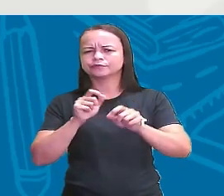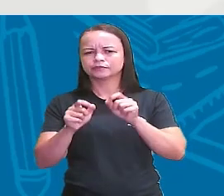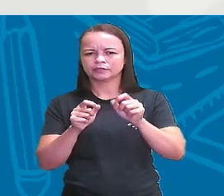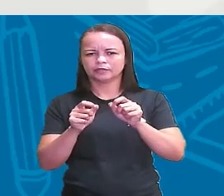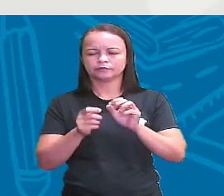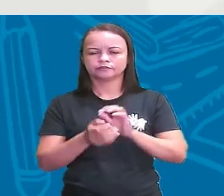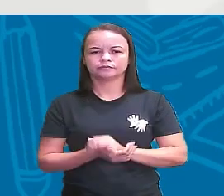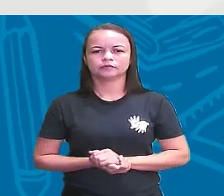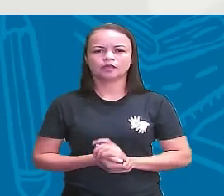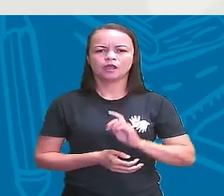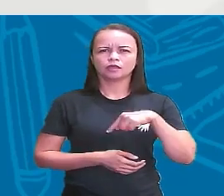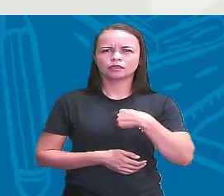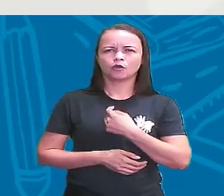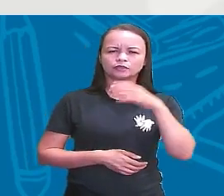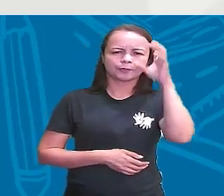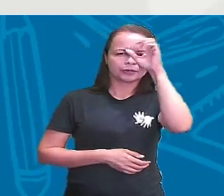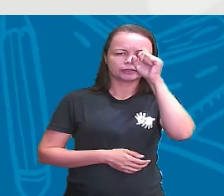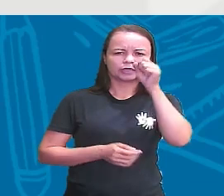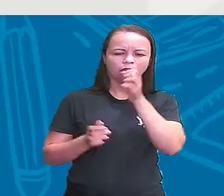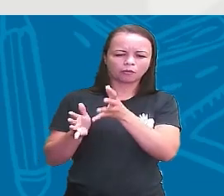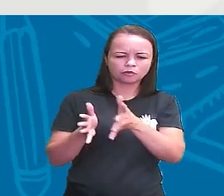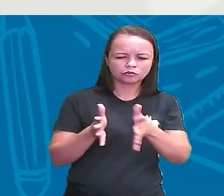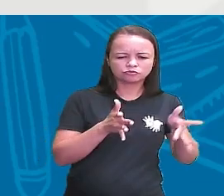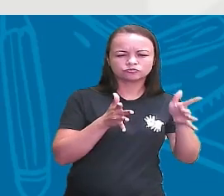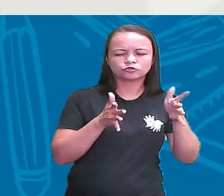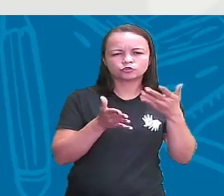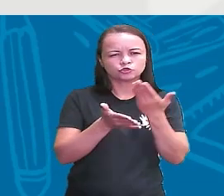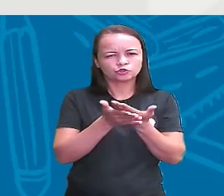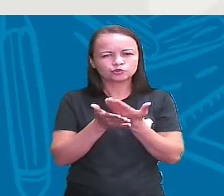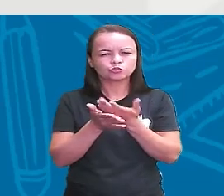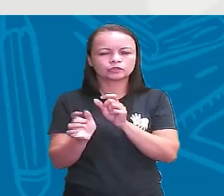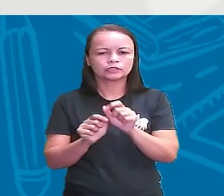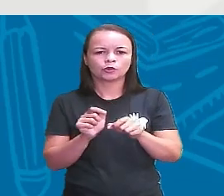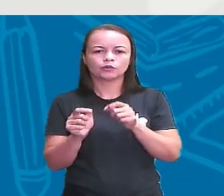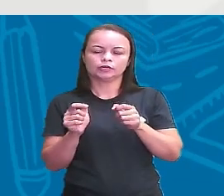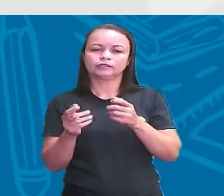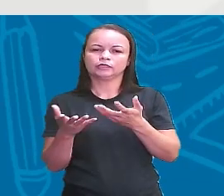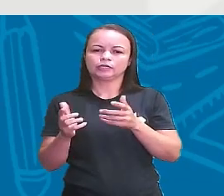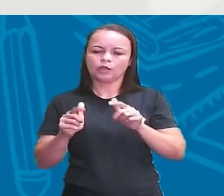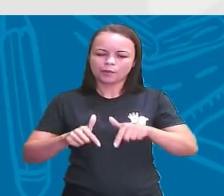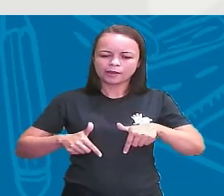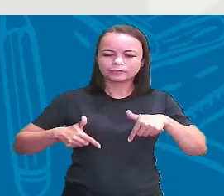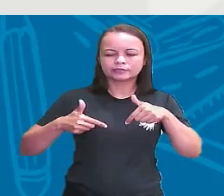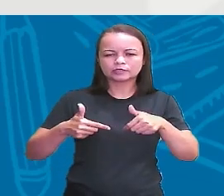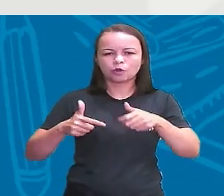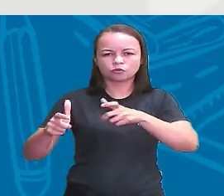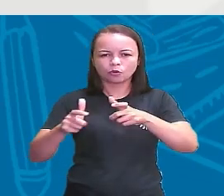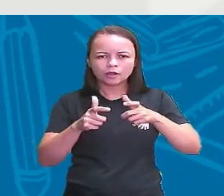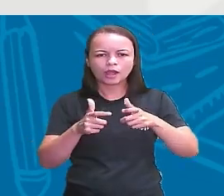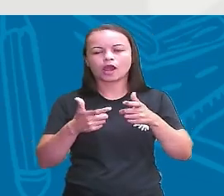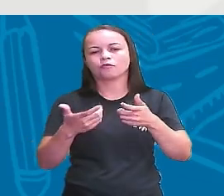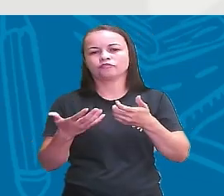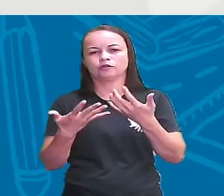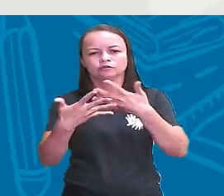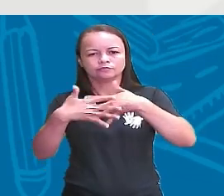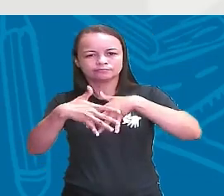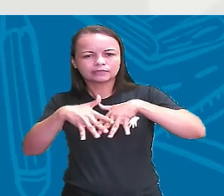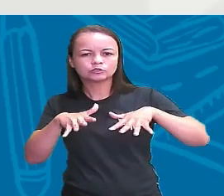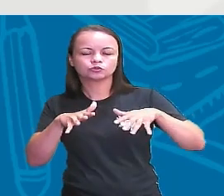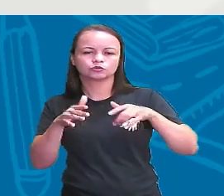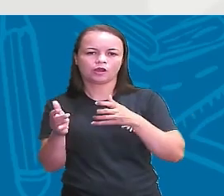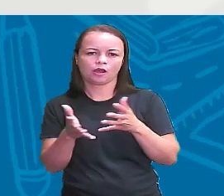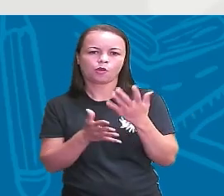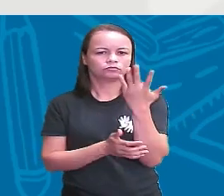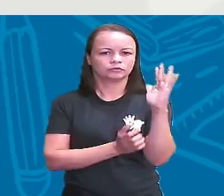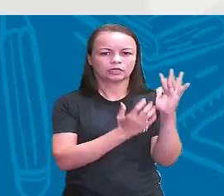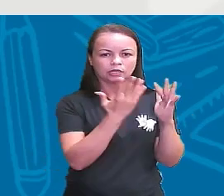aprendeu a vida toda, né, que verbo é tudo aquilo que indica ação, estado ou fenômeno da natureza. E é exatamente isso. Verbo